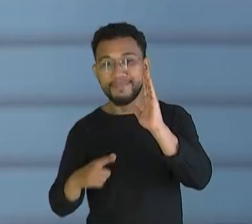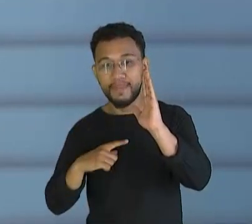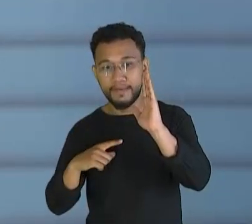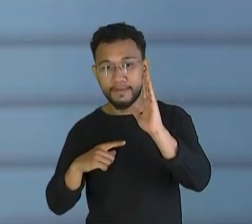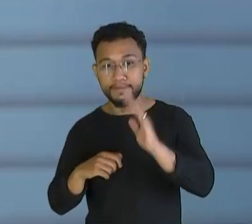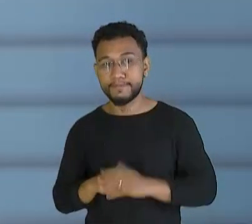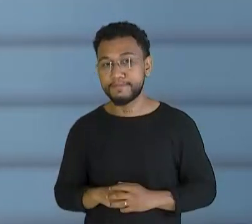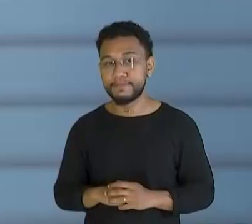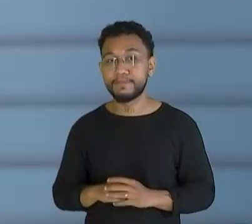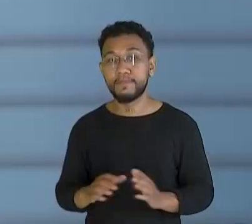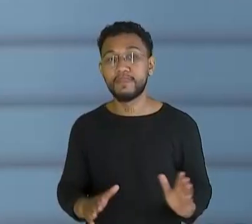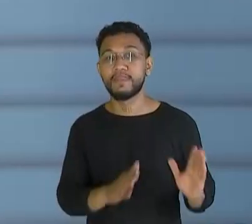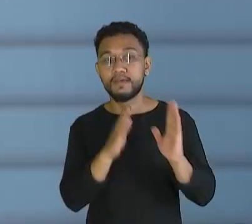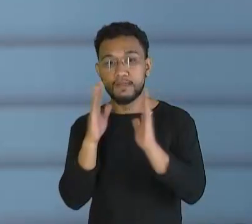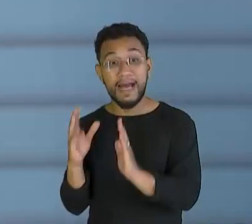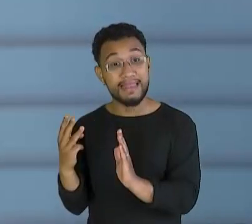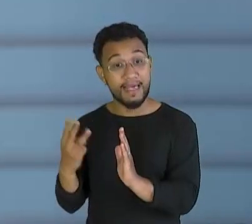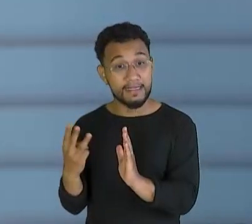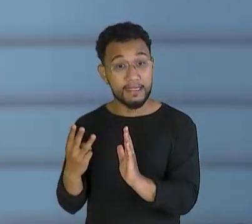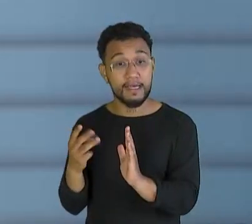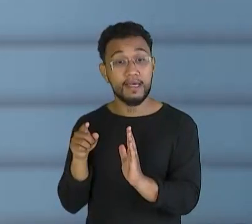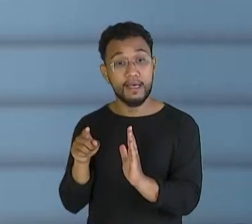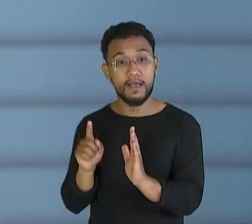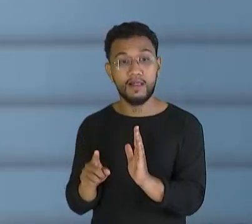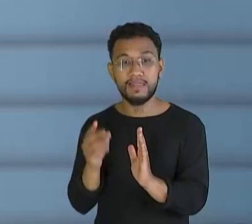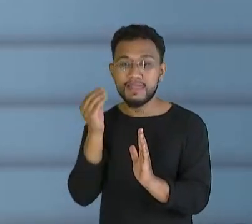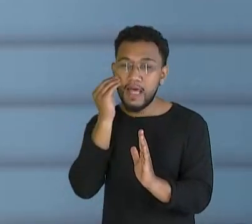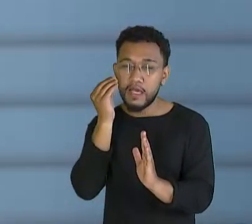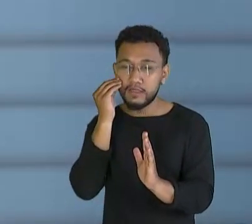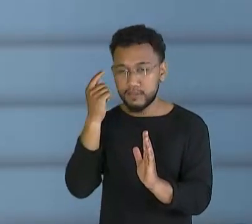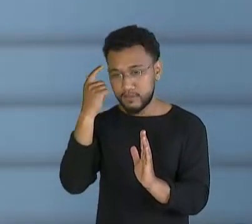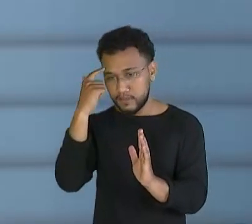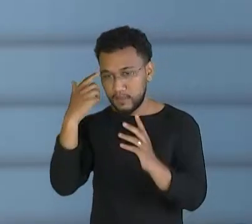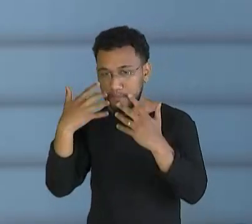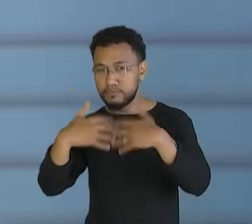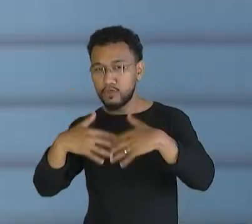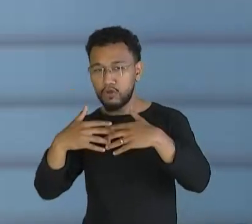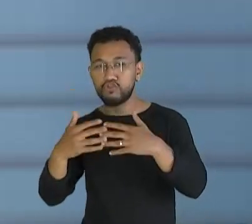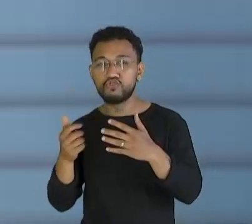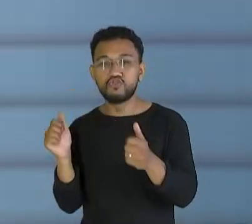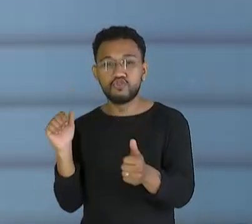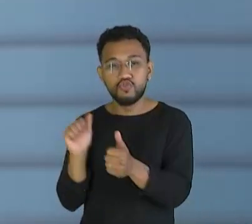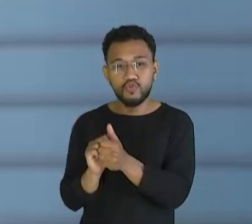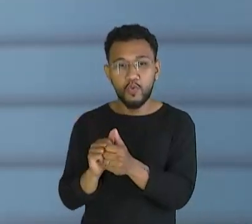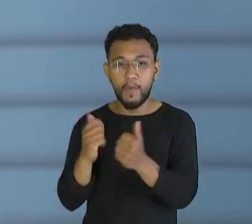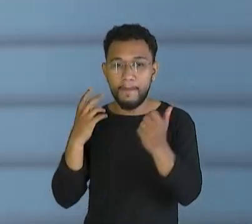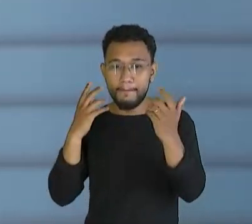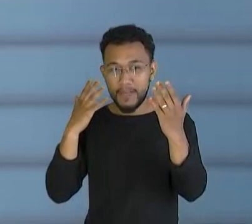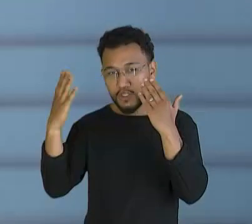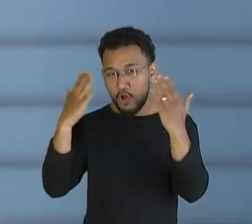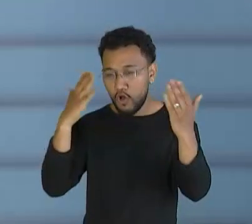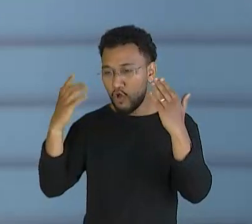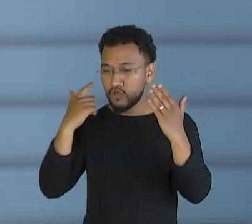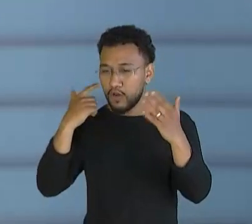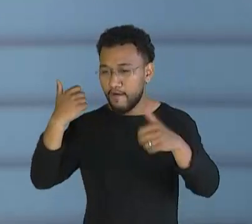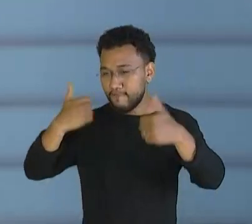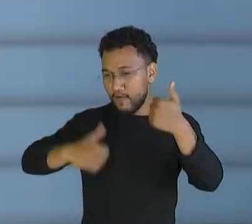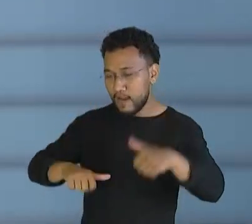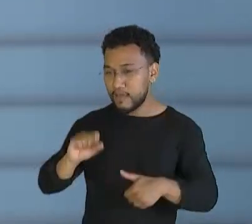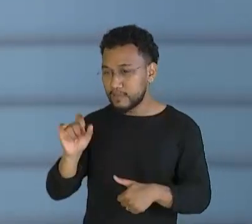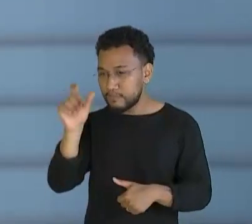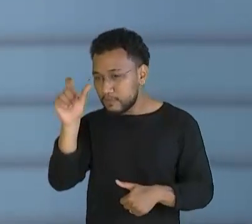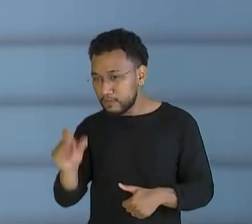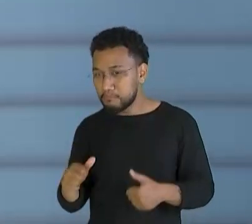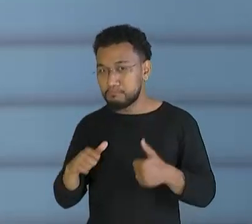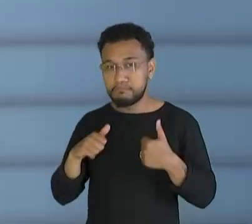ou não. Aí depois a gente também tem um teste psicológico com psicólogas que a gente contrata, que basicamente serve para ver